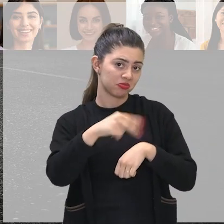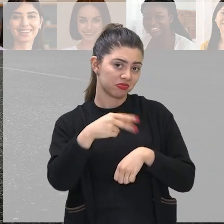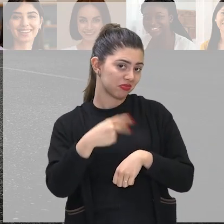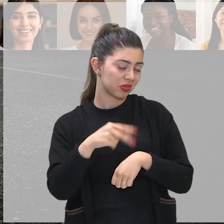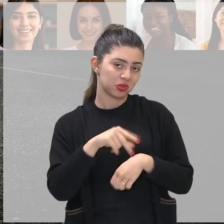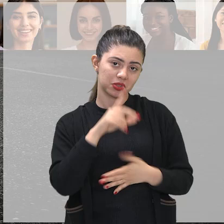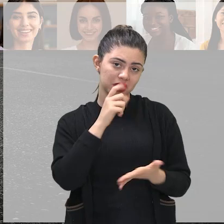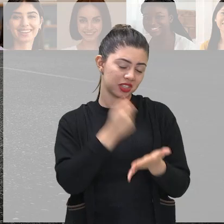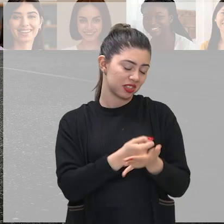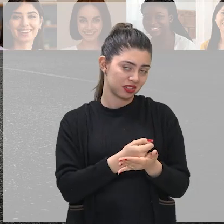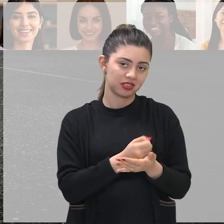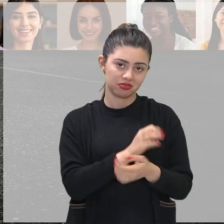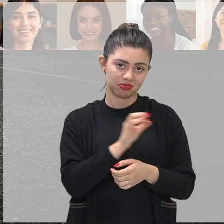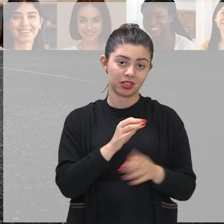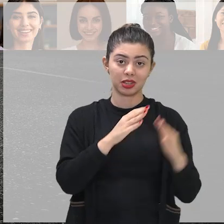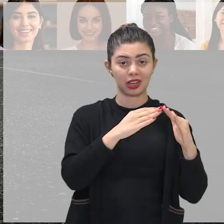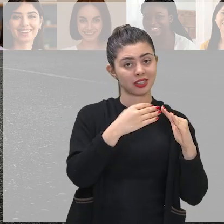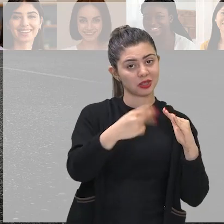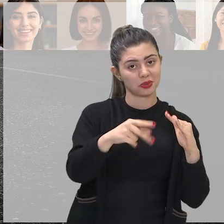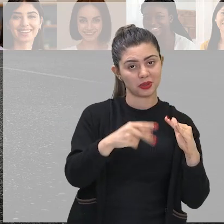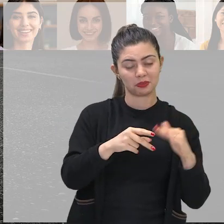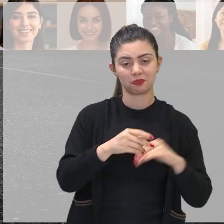dizendo, você está fazendo em casa.